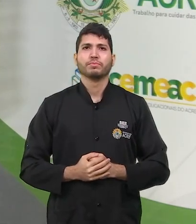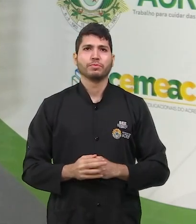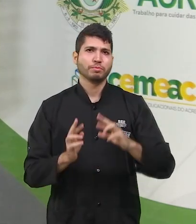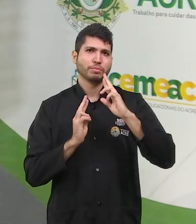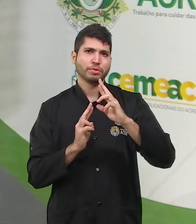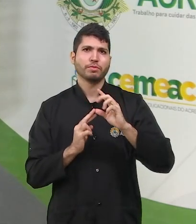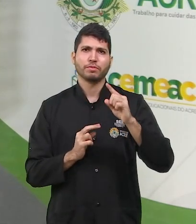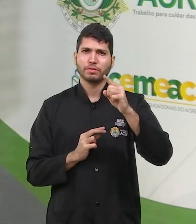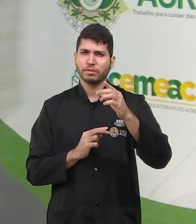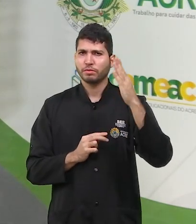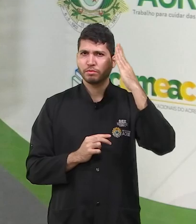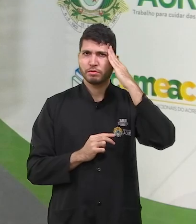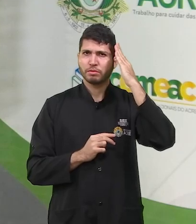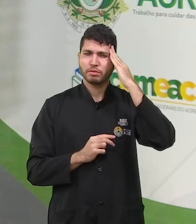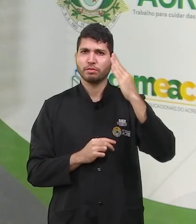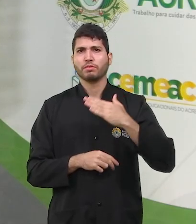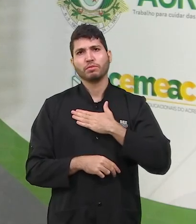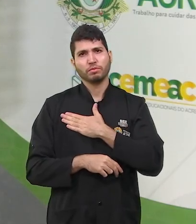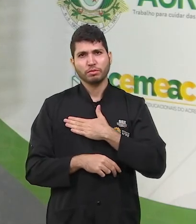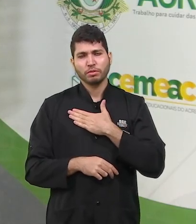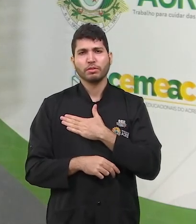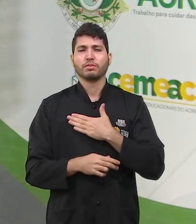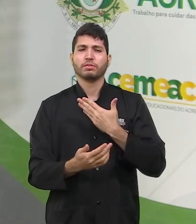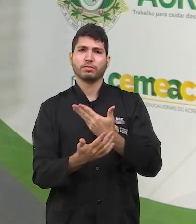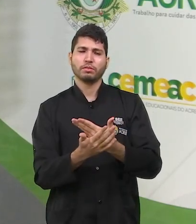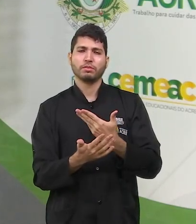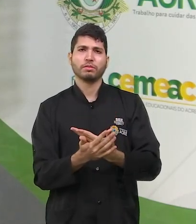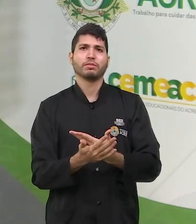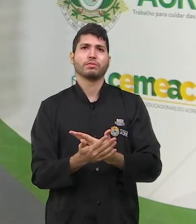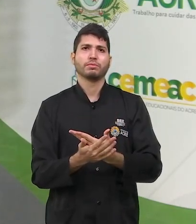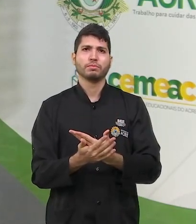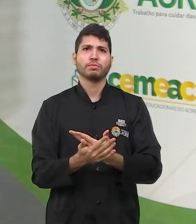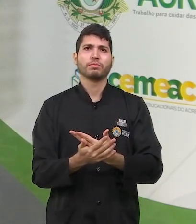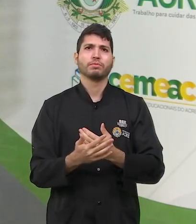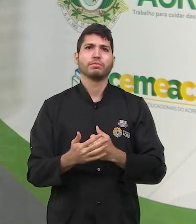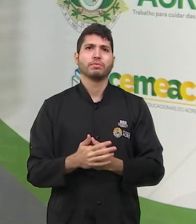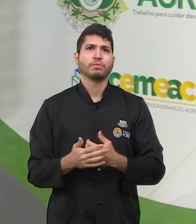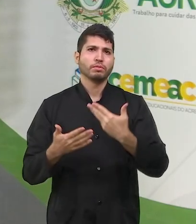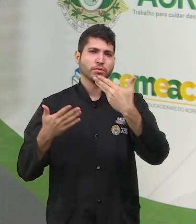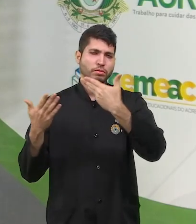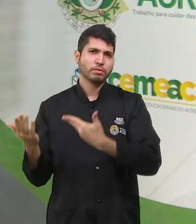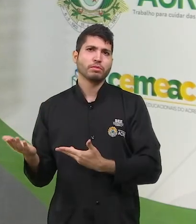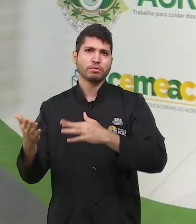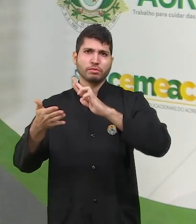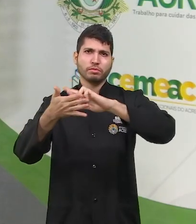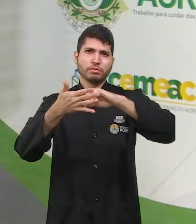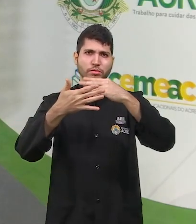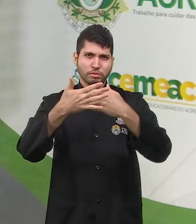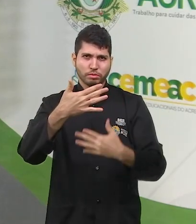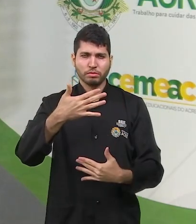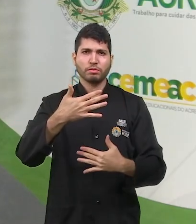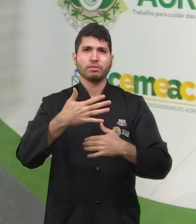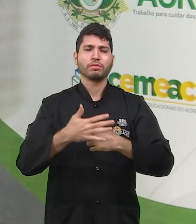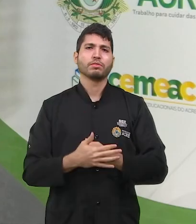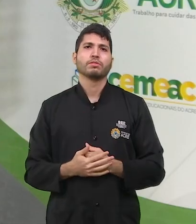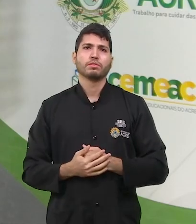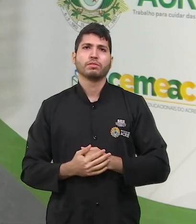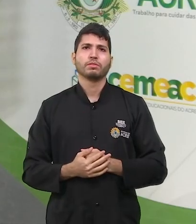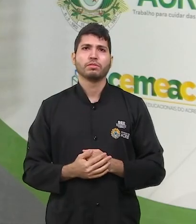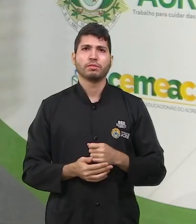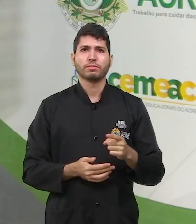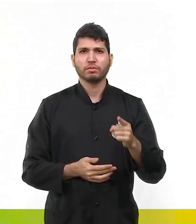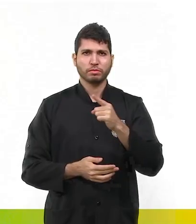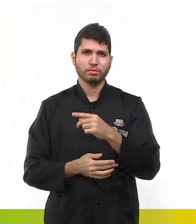compreendido, espero que vocês tenham gostado. Essas são as nossas referências que vocês vão observar aqui